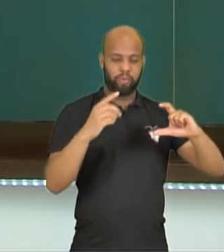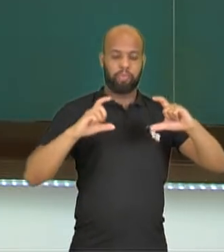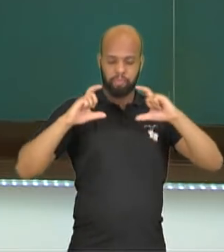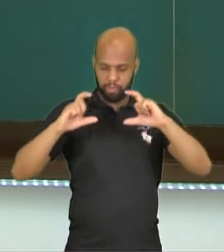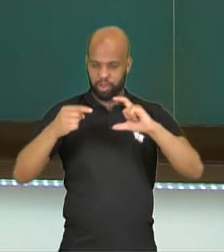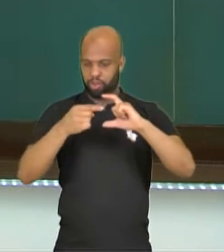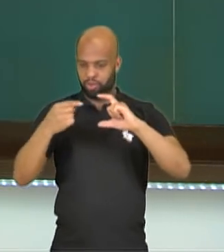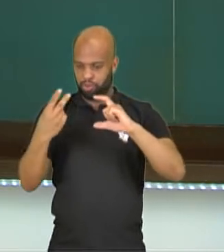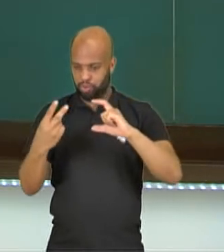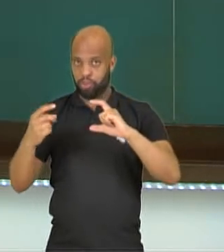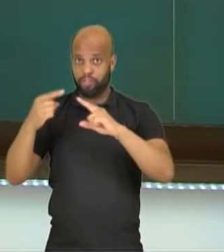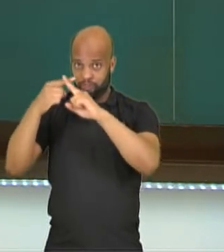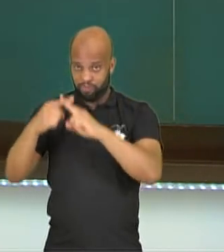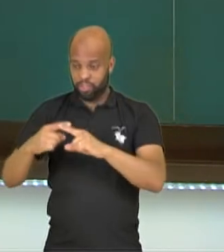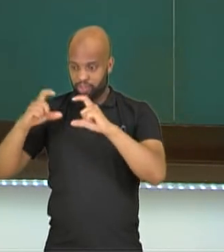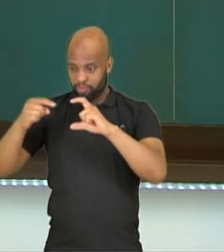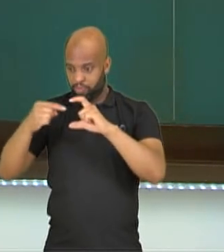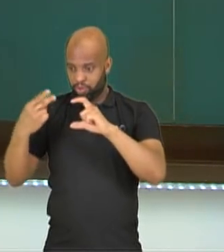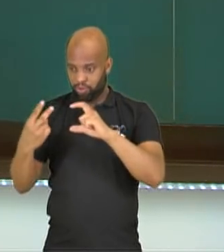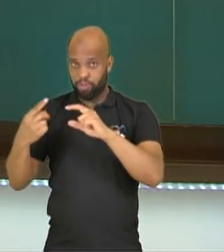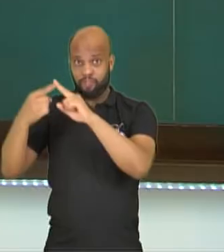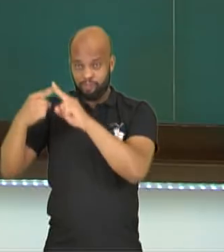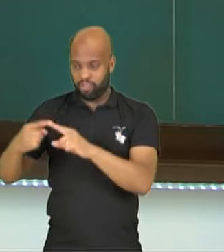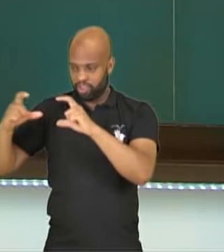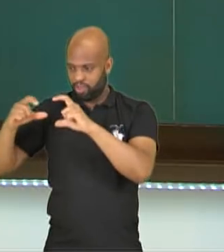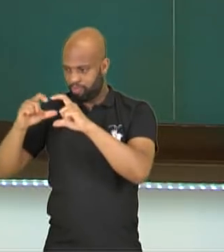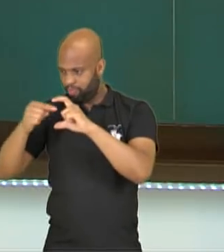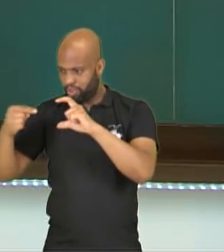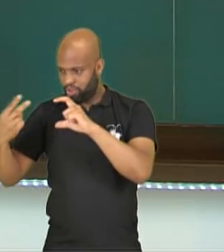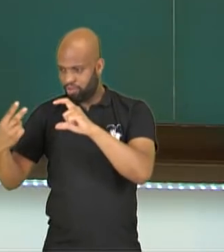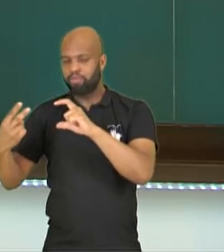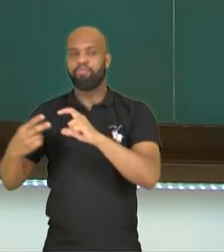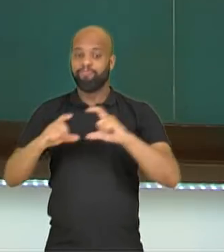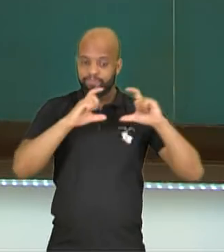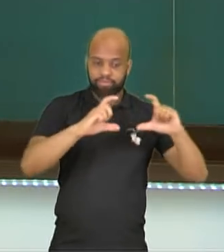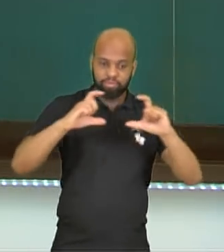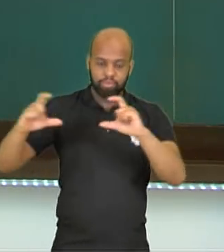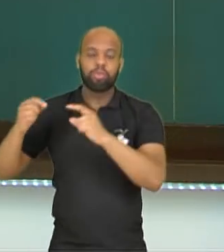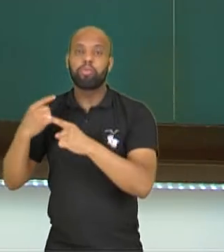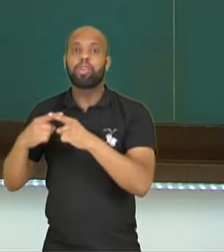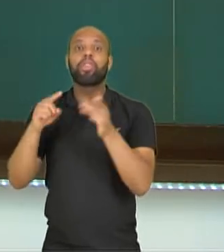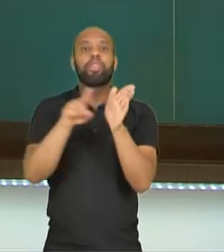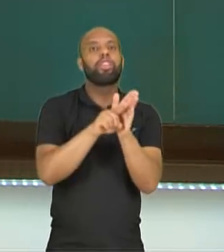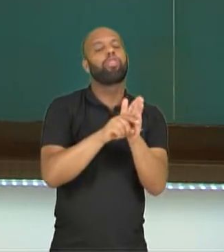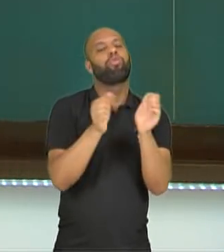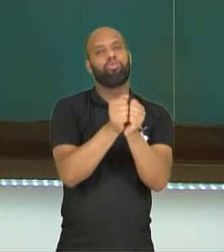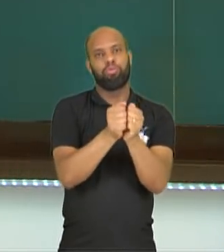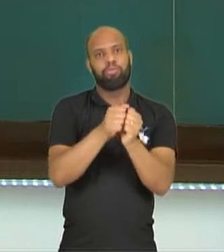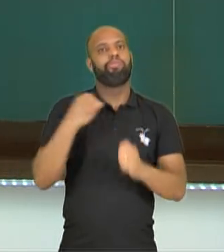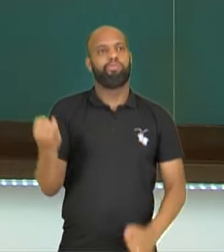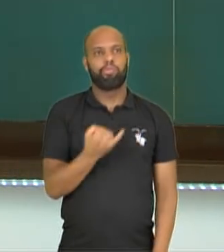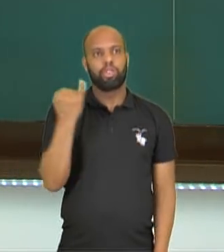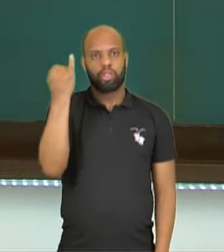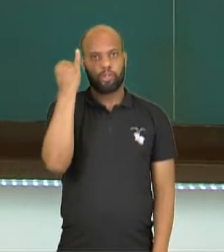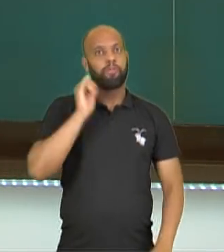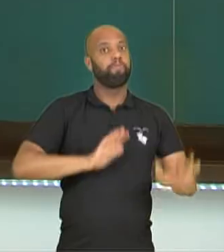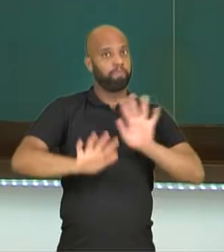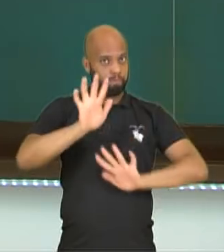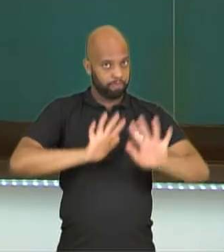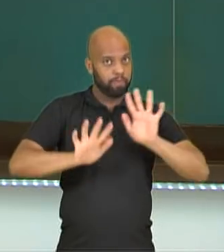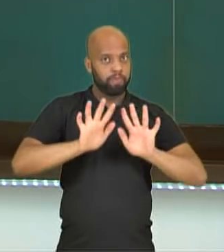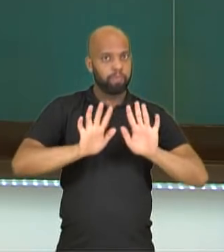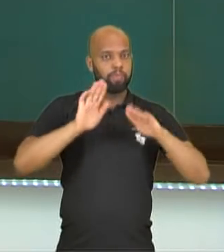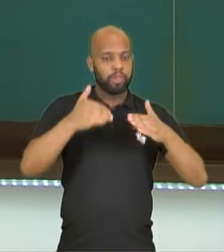2 vezes menos 2 vezes menos 2. Por que eu estou colocando parênteses? Porque o negativo vai junto, tá bom? Olha aqui, ó.